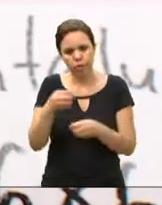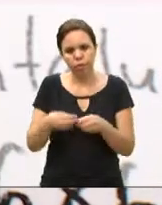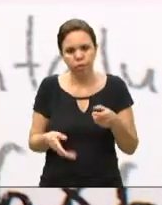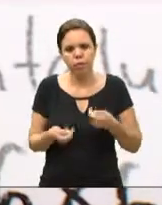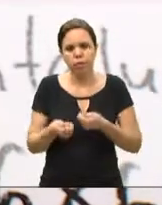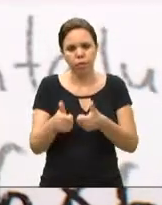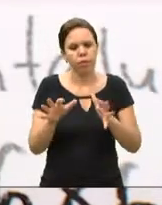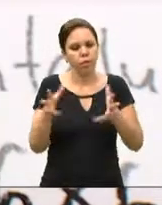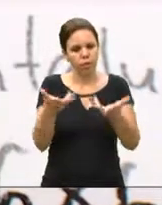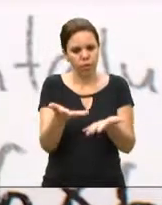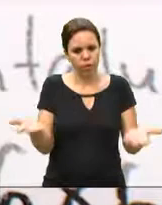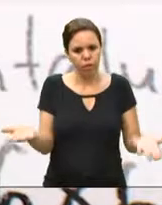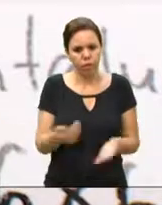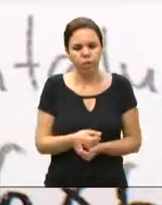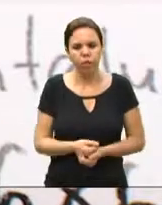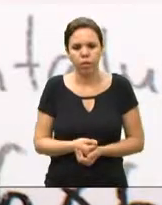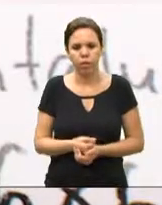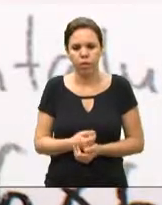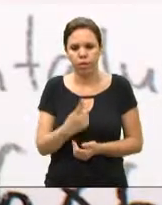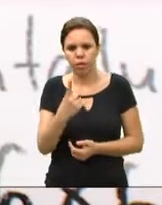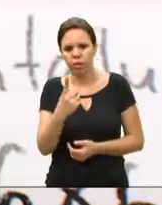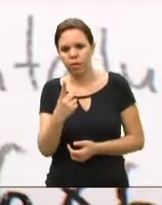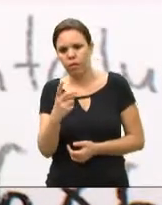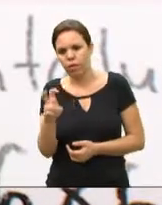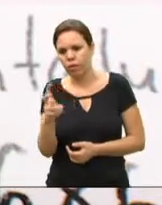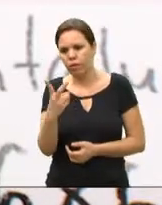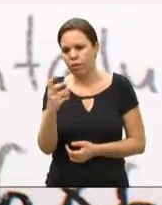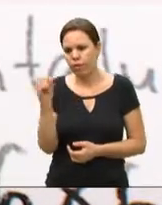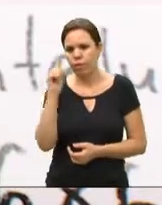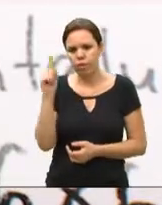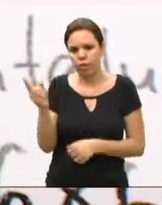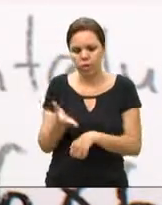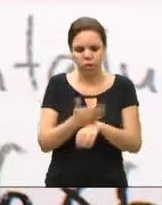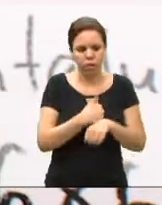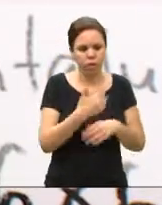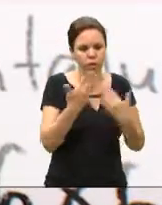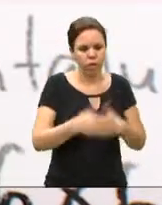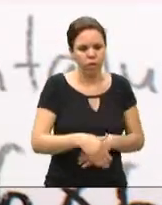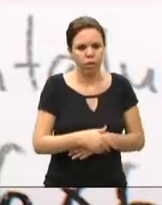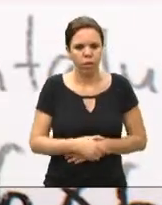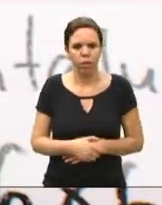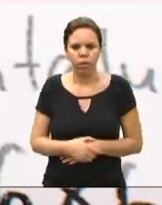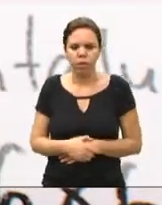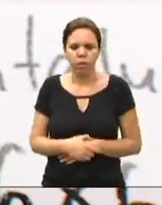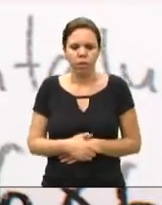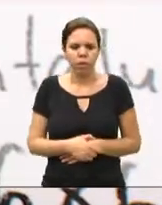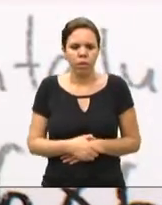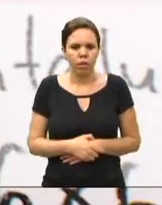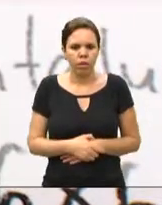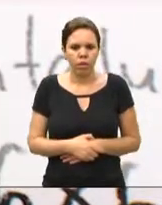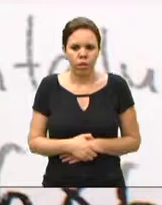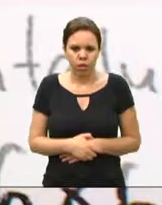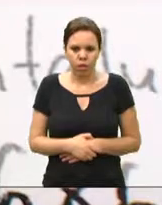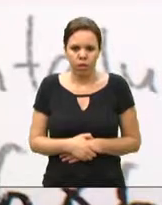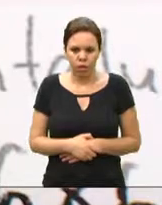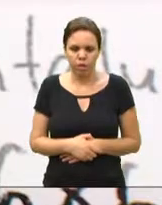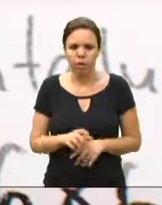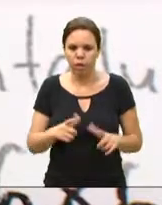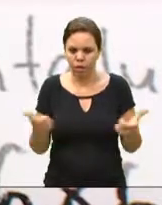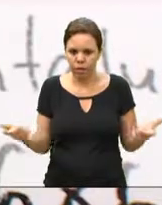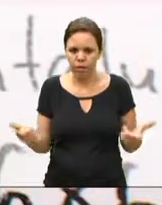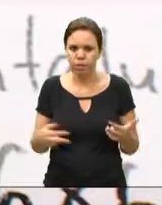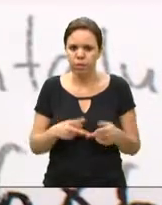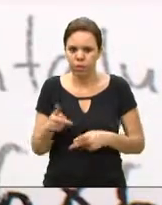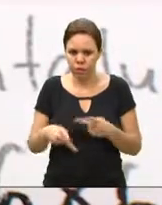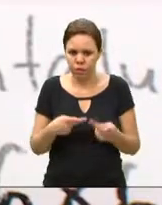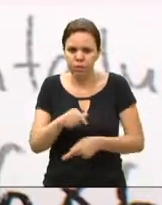dado todo, pelo menos até 15, 20 dias antes da prova, né? Então, isso, de certa forma, na maioria dos